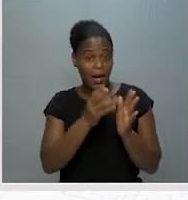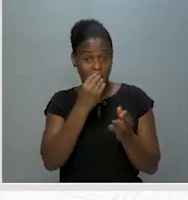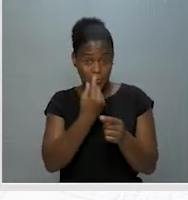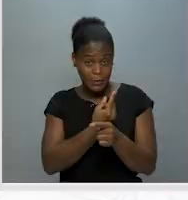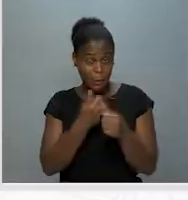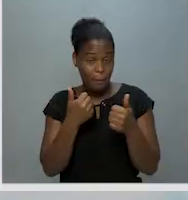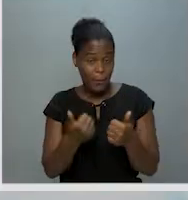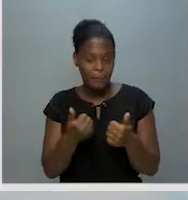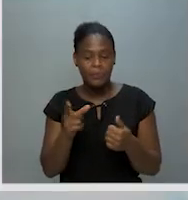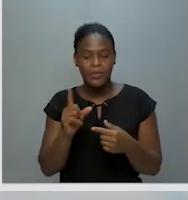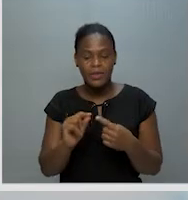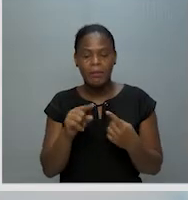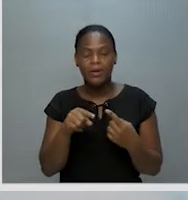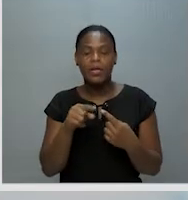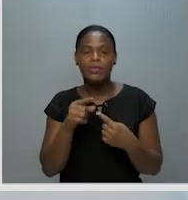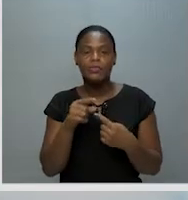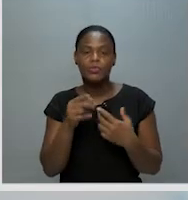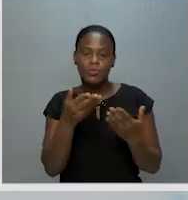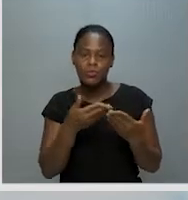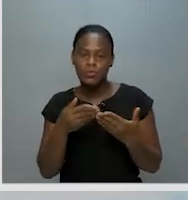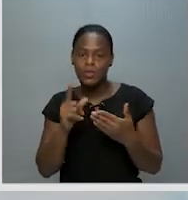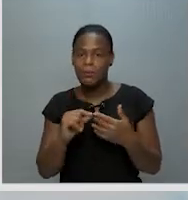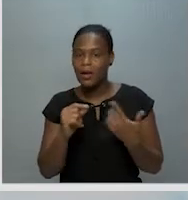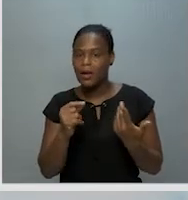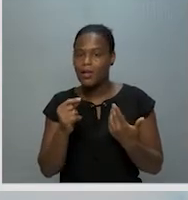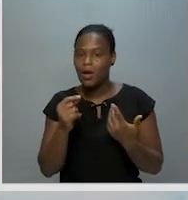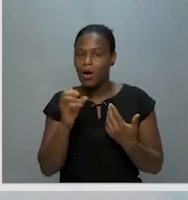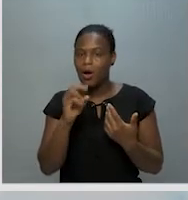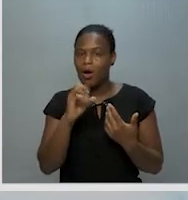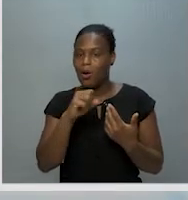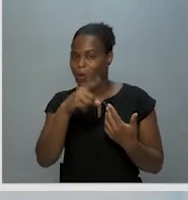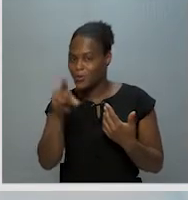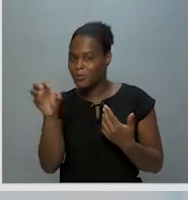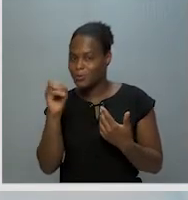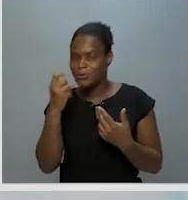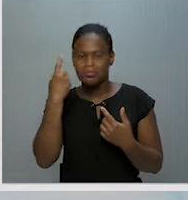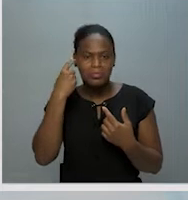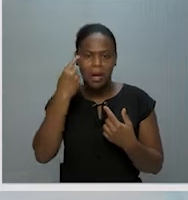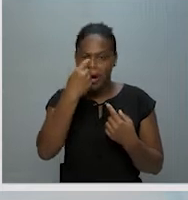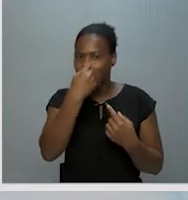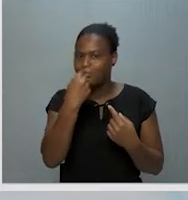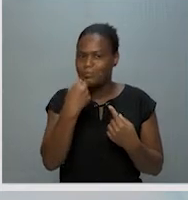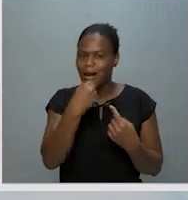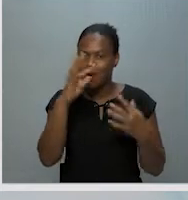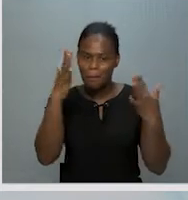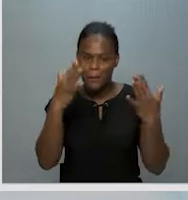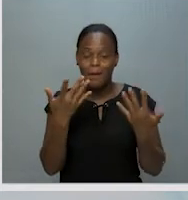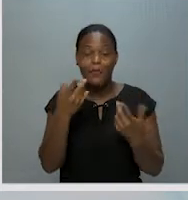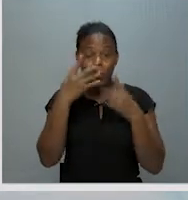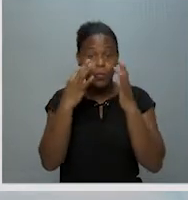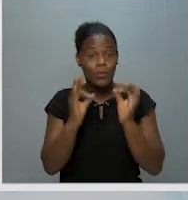uma boa alimentação. Também estudamos os órgãos dos sentidos, cuidados a ter com os